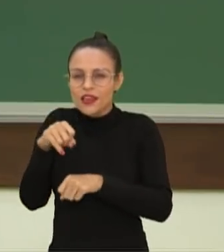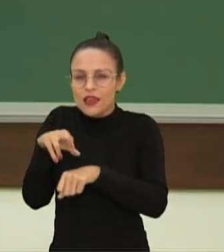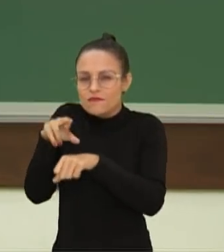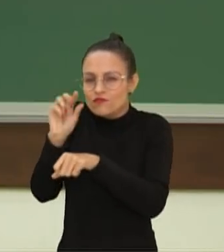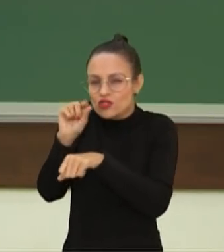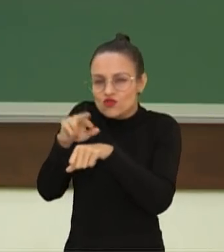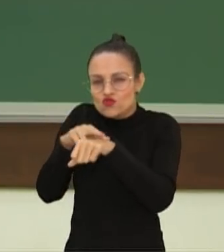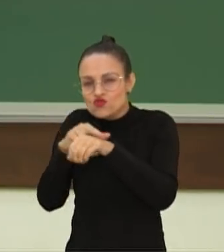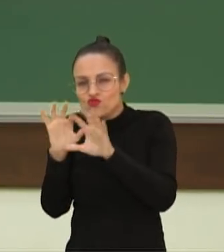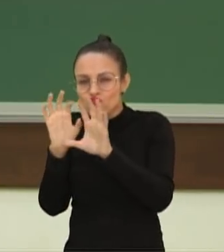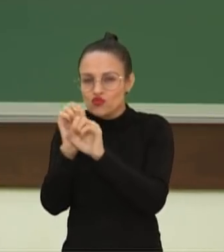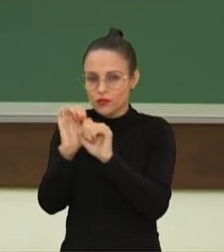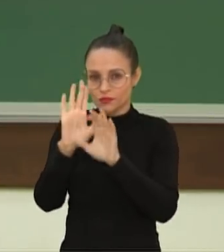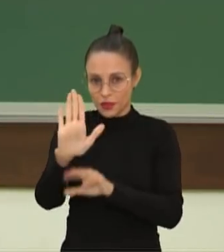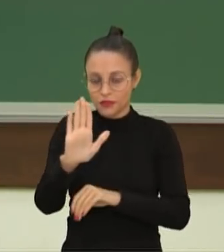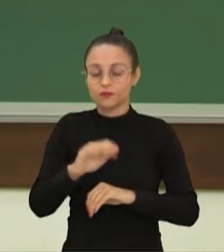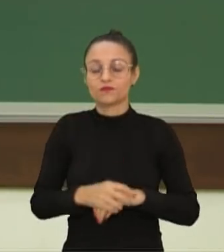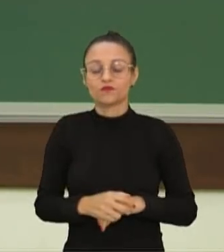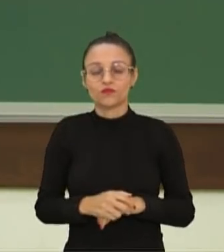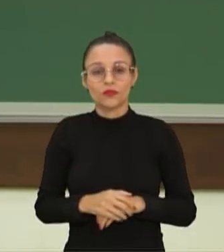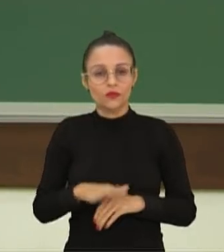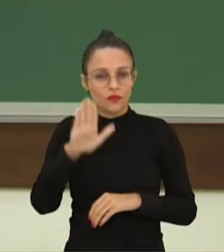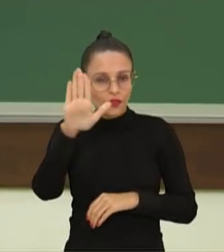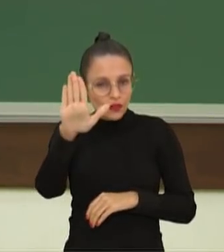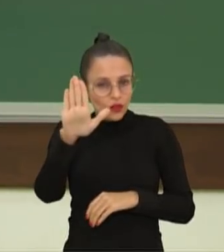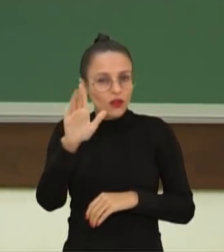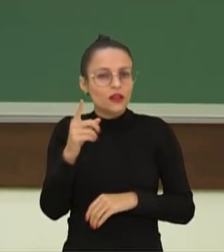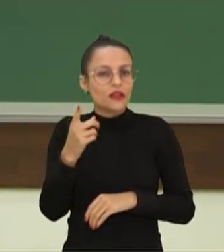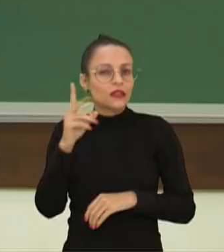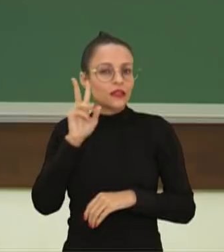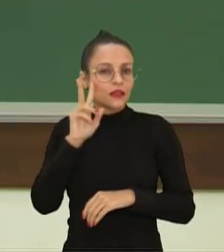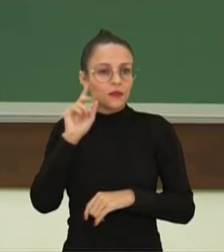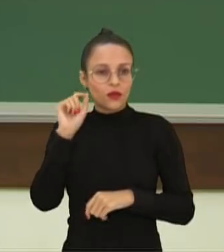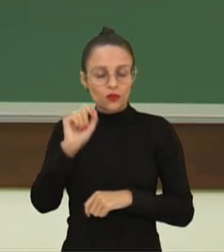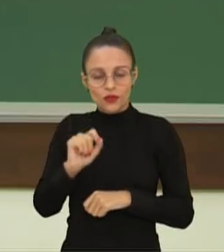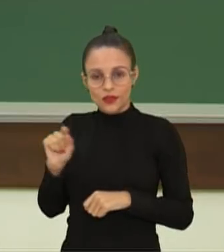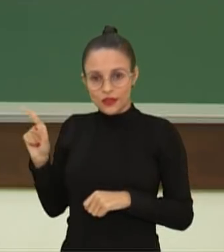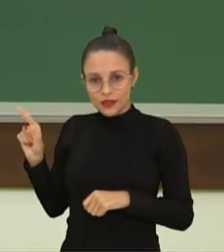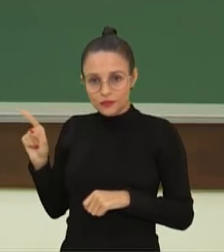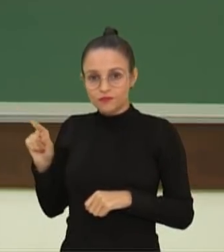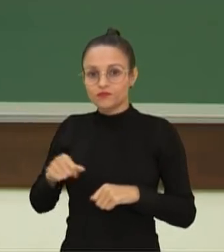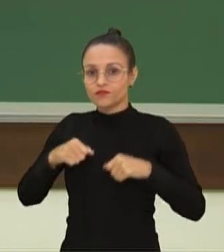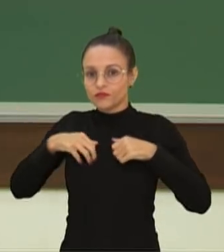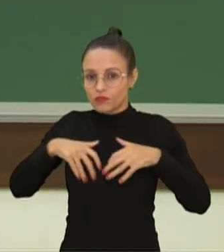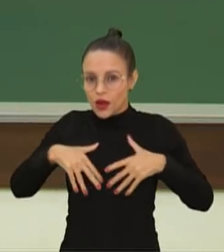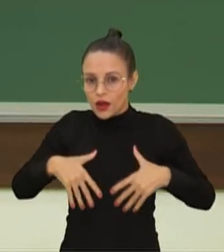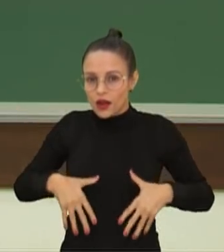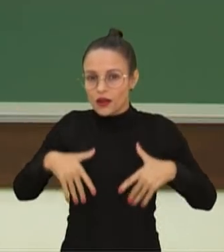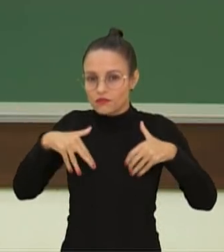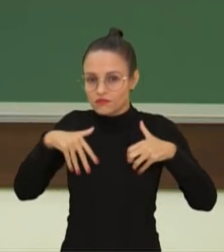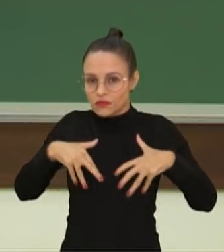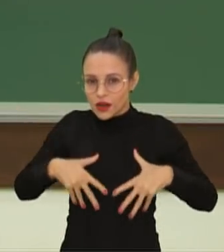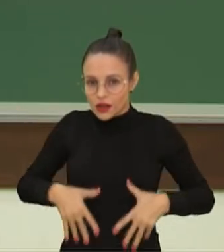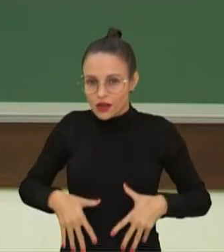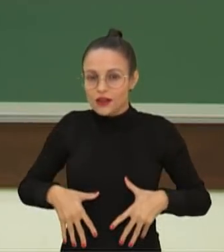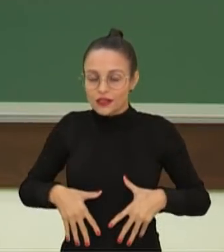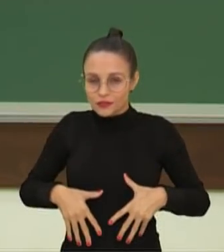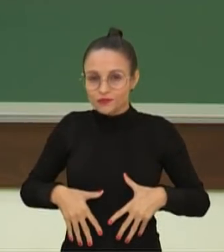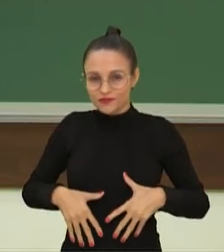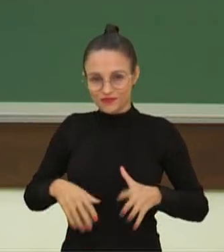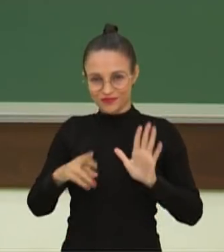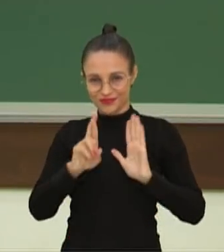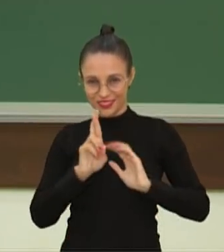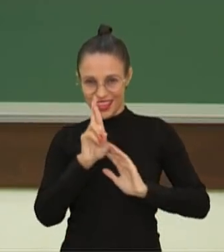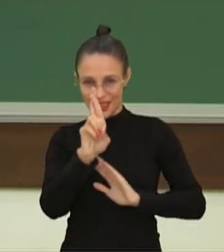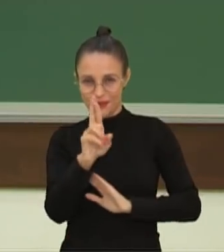eu te conto por quê. Mas guarda isso desde já. Os vasos sanguíneos que nós representamos